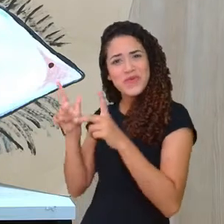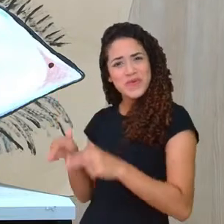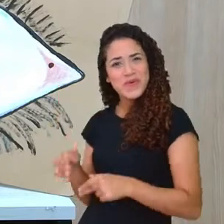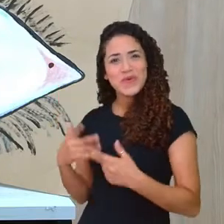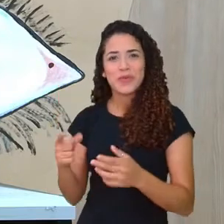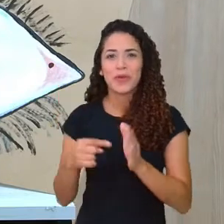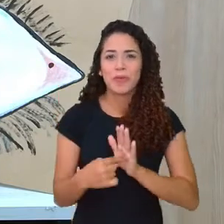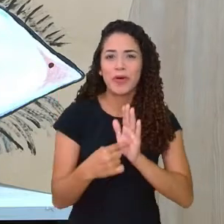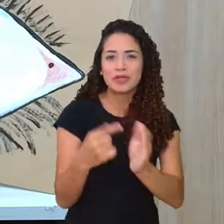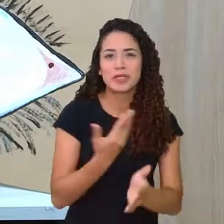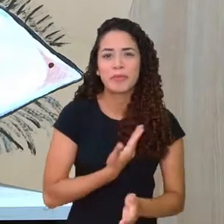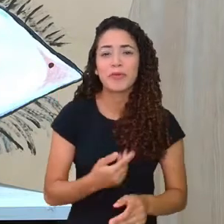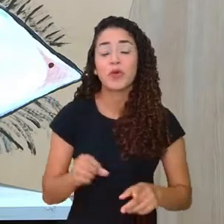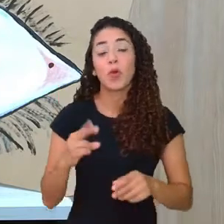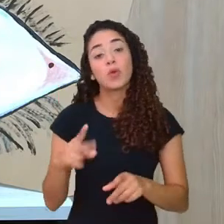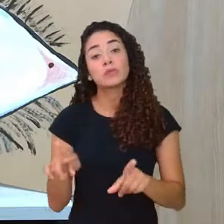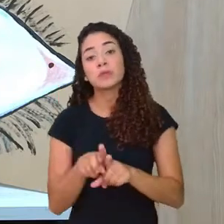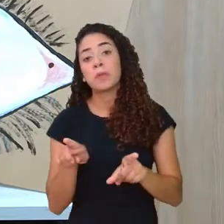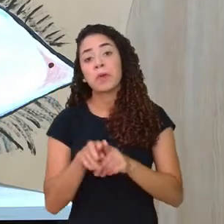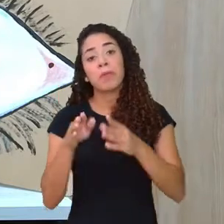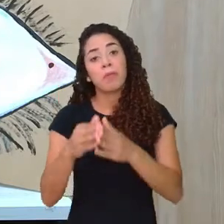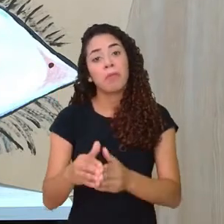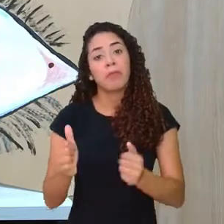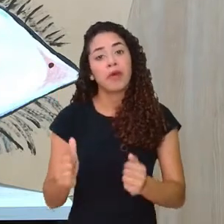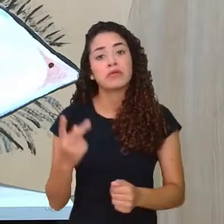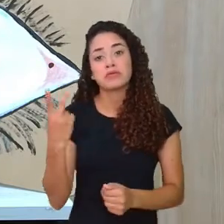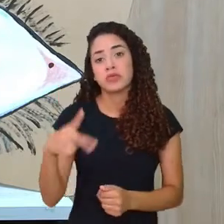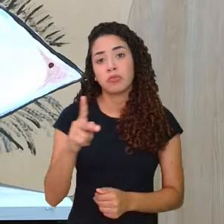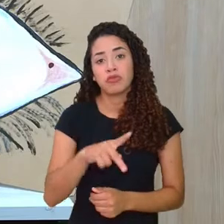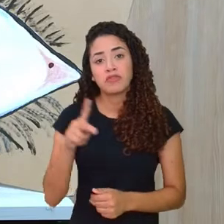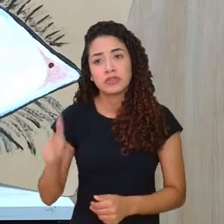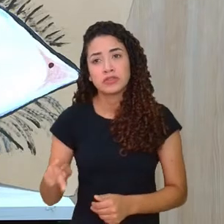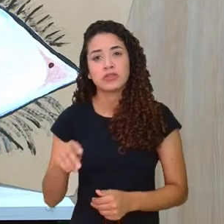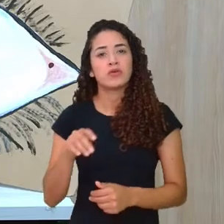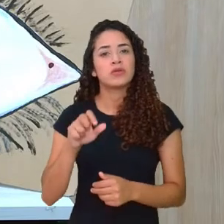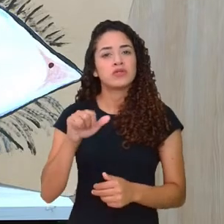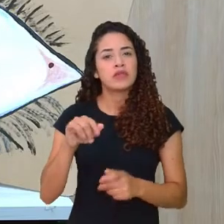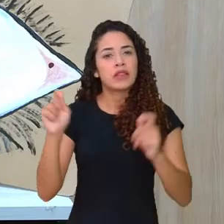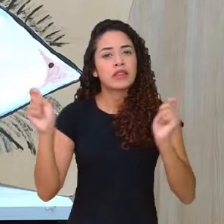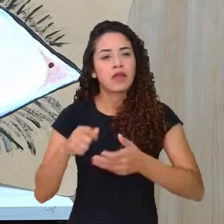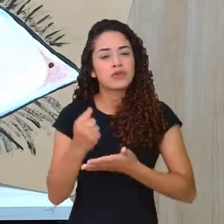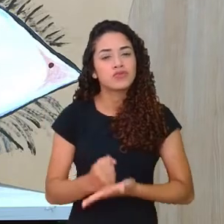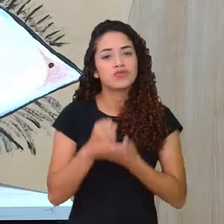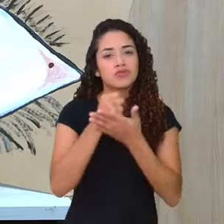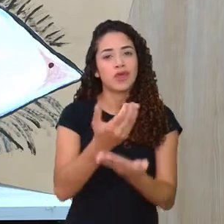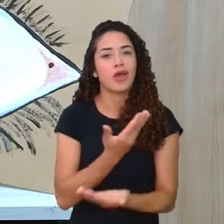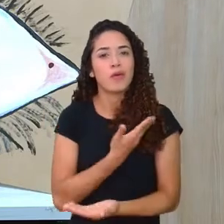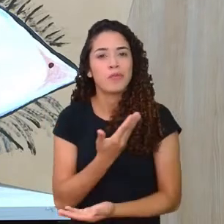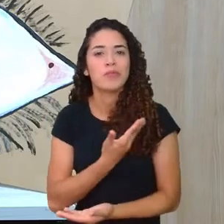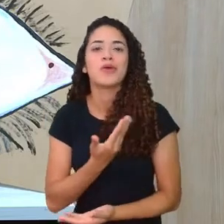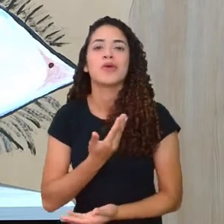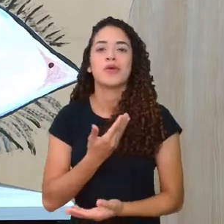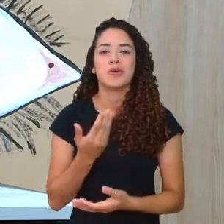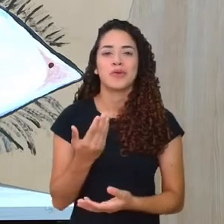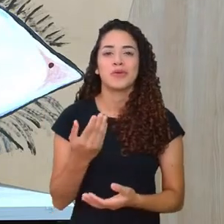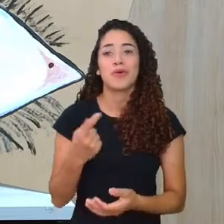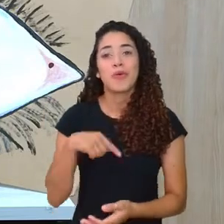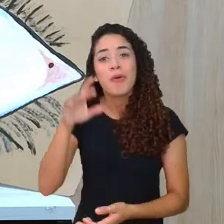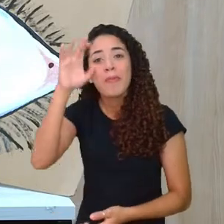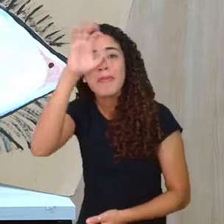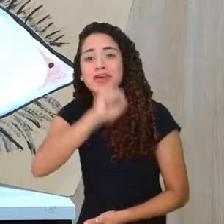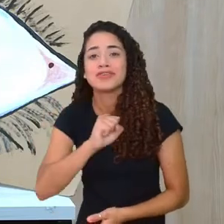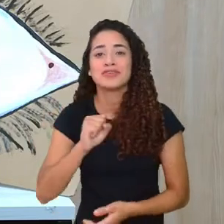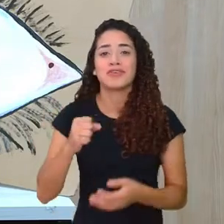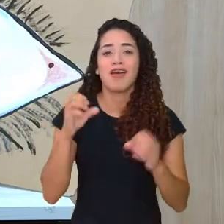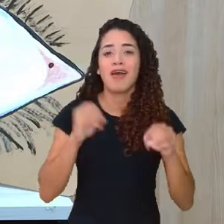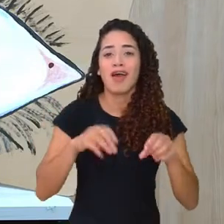mesmo, pede o professor e você diz, professora, deixa eu ajudar os amigos a fazerem o disco de Newton, que eu aprendi lá na aula de ciência da